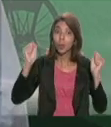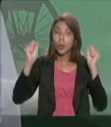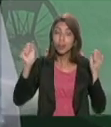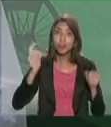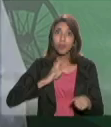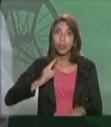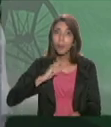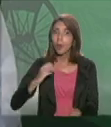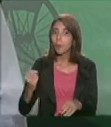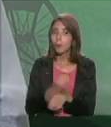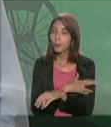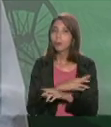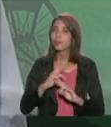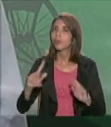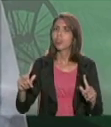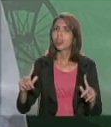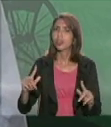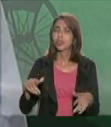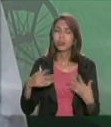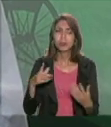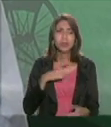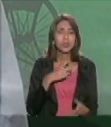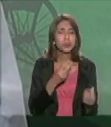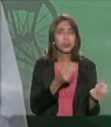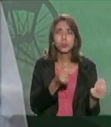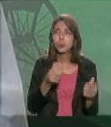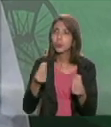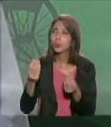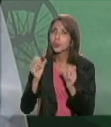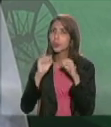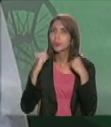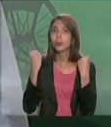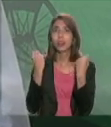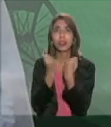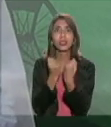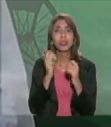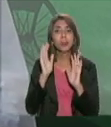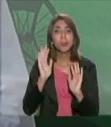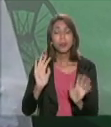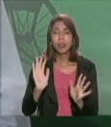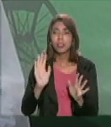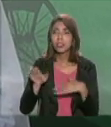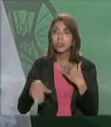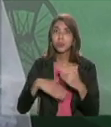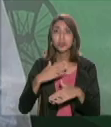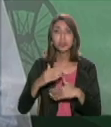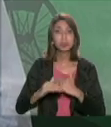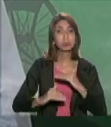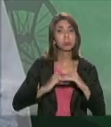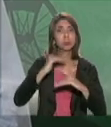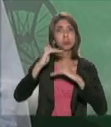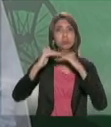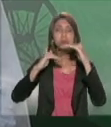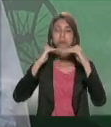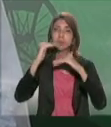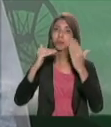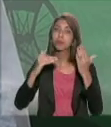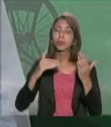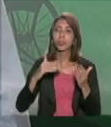sentiu uma emoção diferente. Então, assim, a gente já viveu tantas coisas no Maracanã, só que a vida vai evoluindo, né? As coisas vão